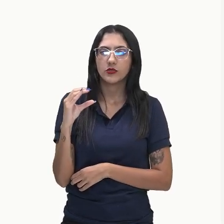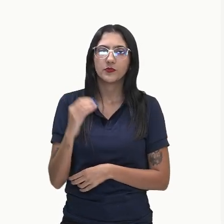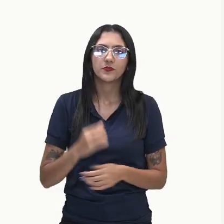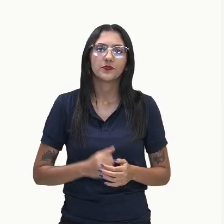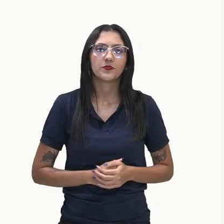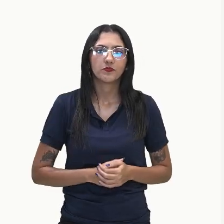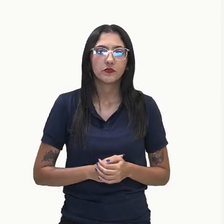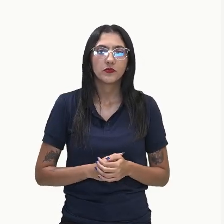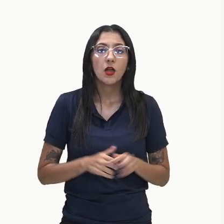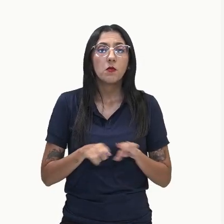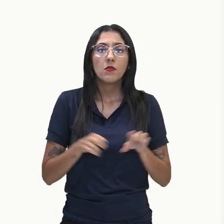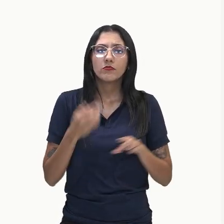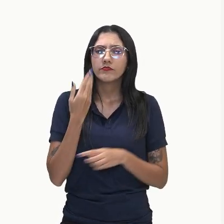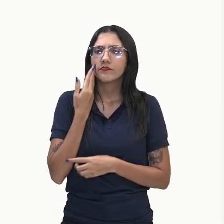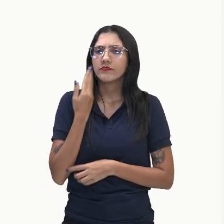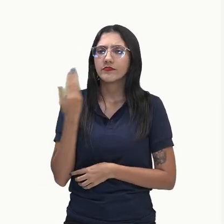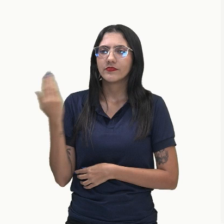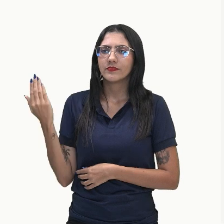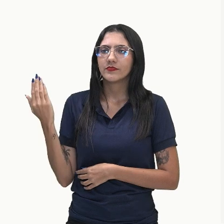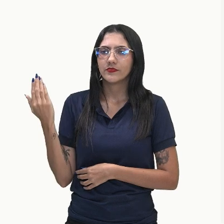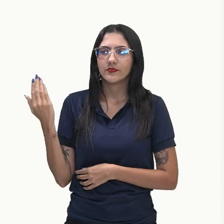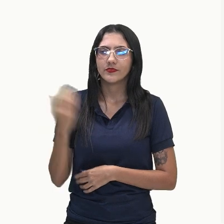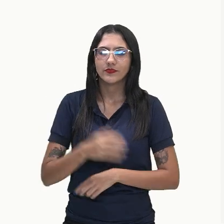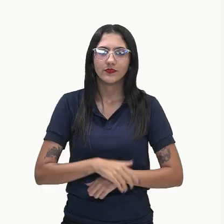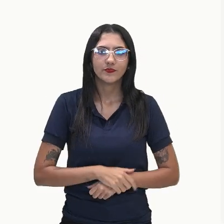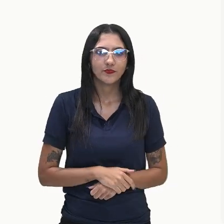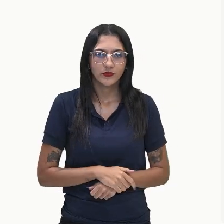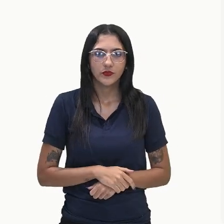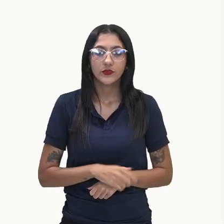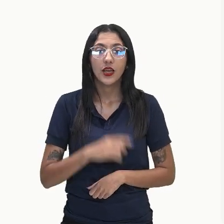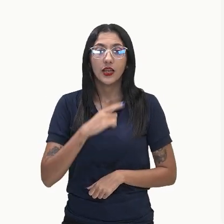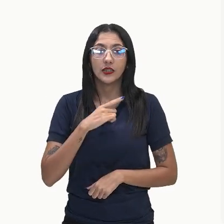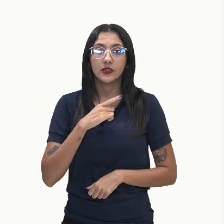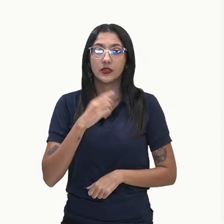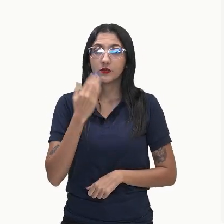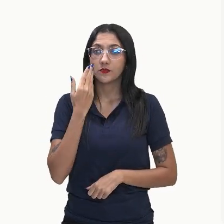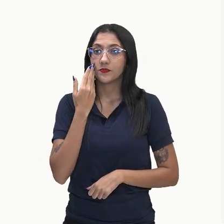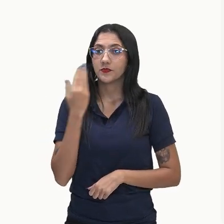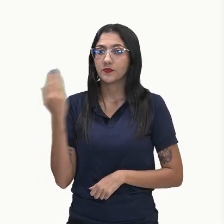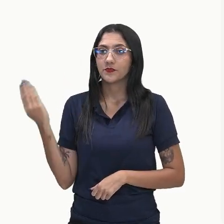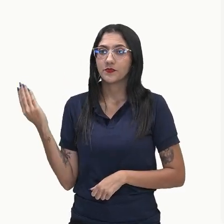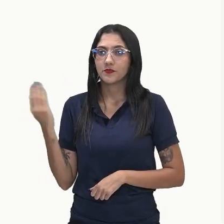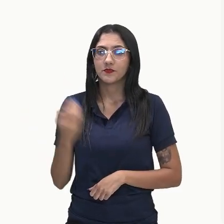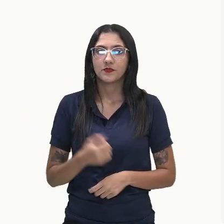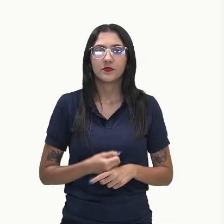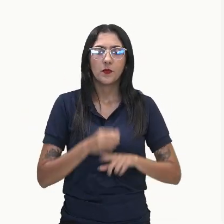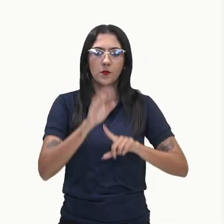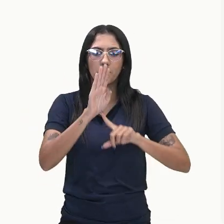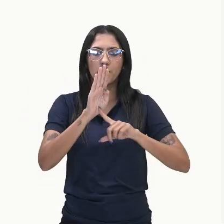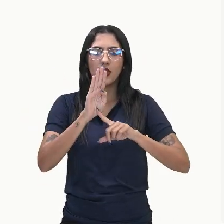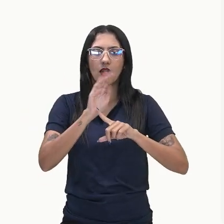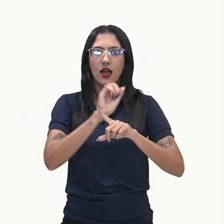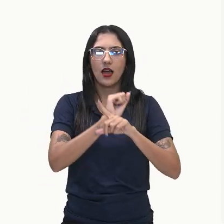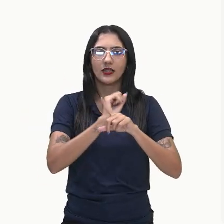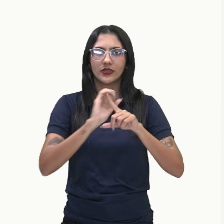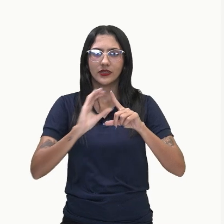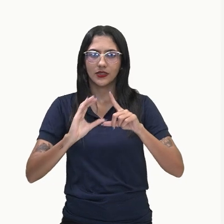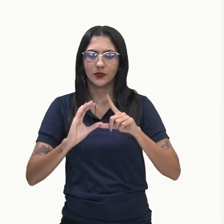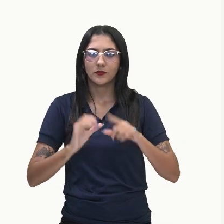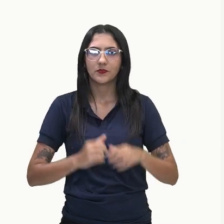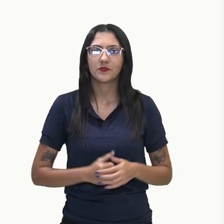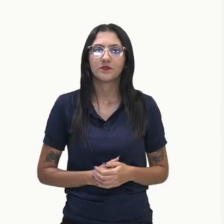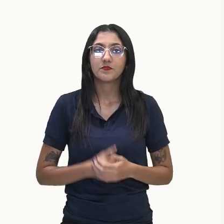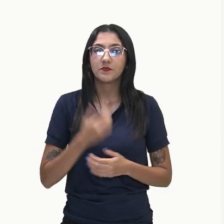vamos visualizar isto aqui. Temos o triângulo BAC e os ângulos internos aqui,